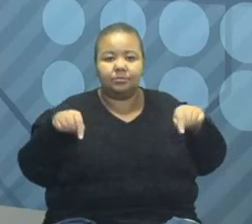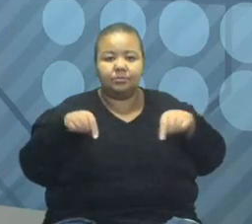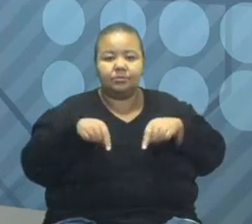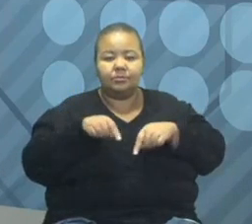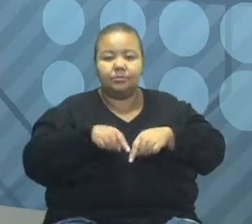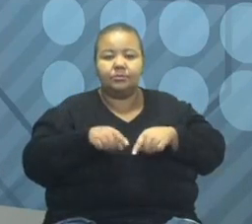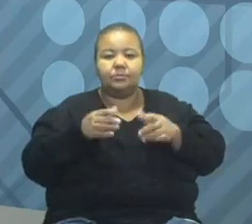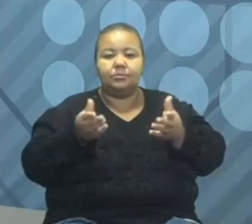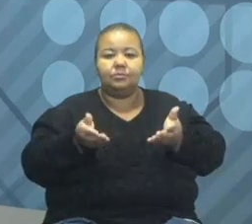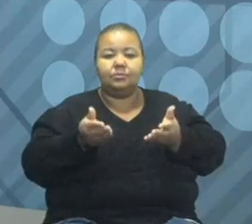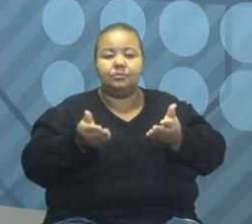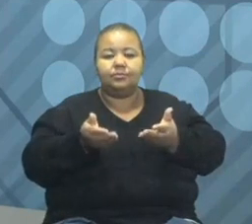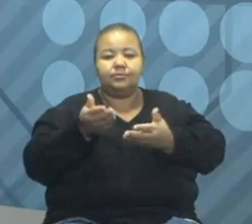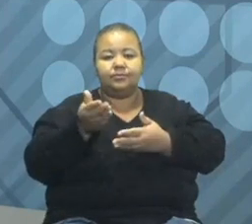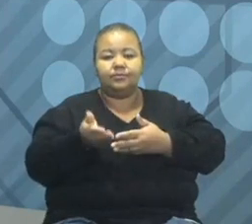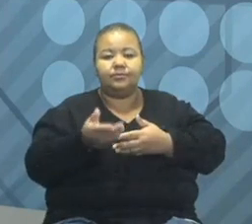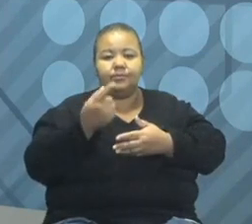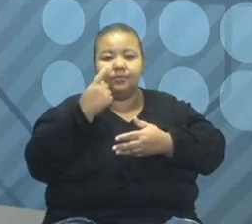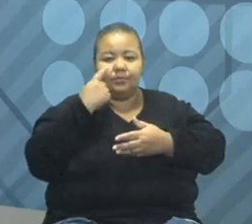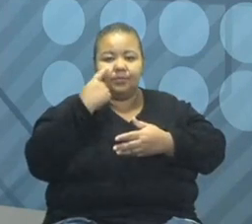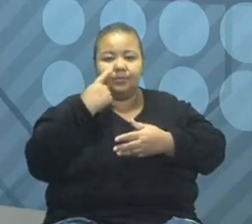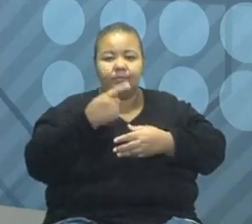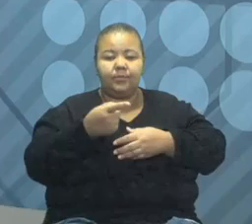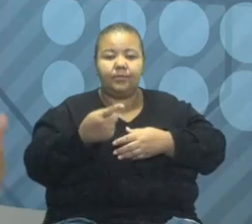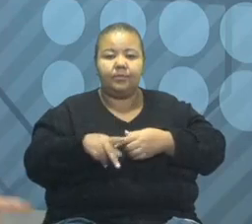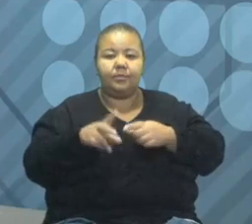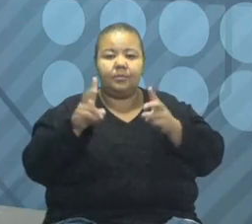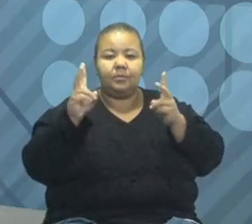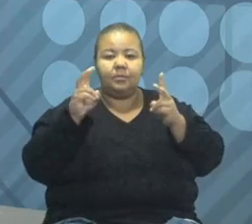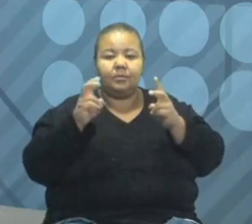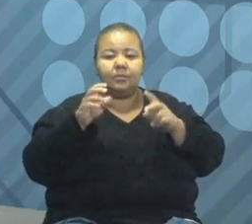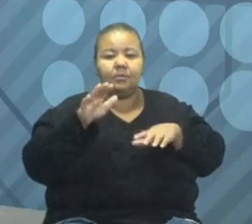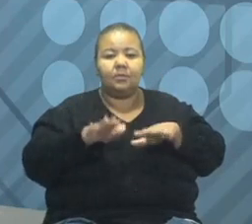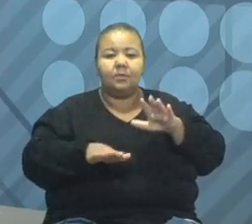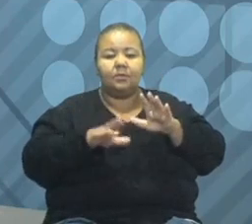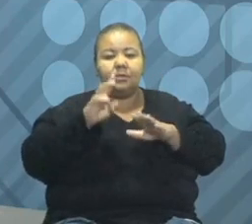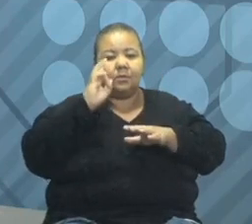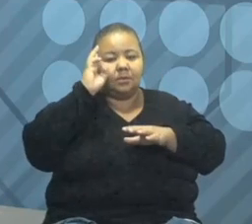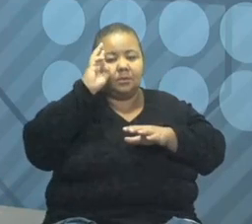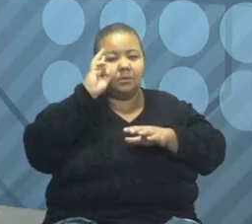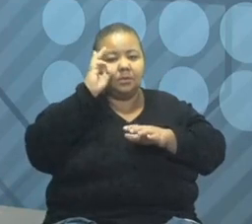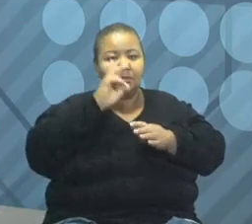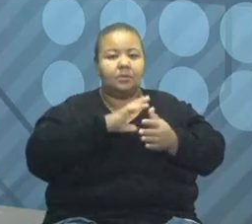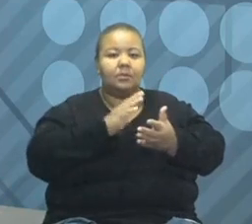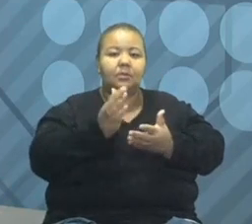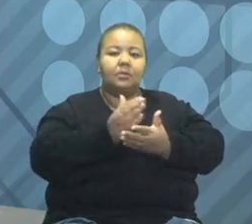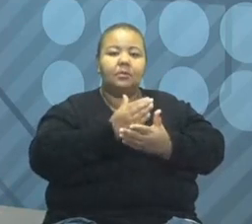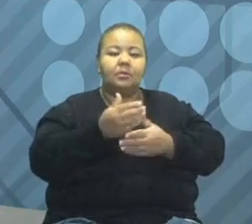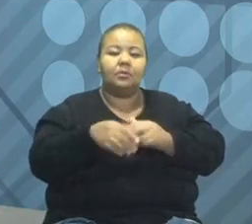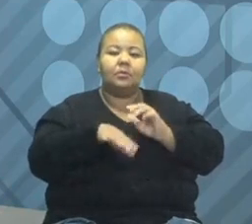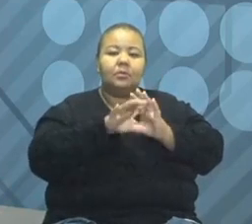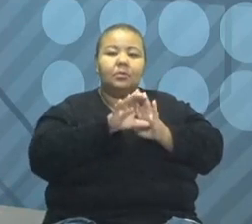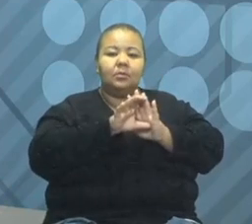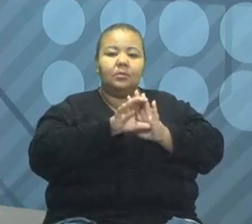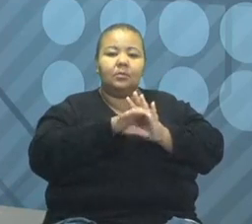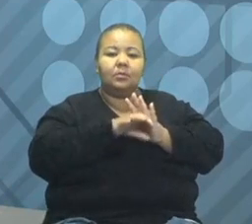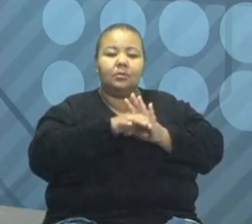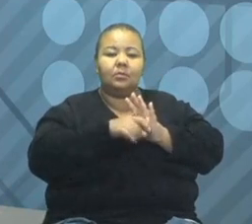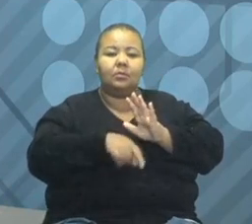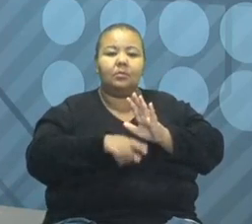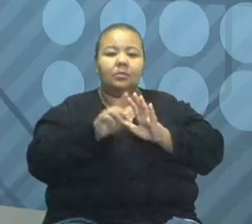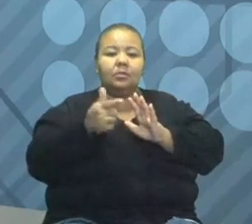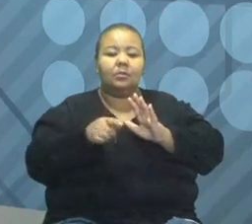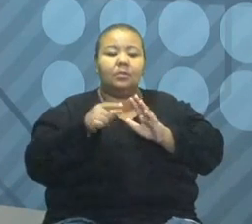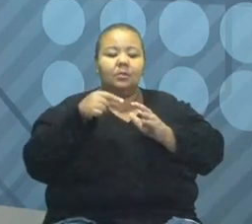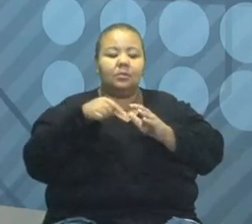você, a gente vai ver esses assuntos, às vezes relembrar alguns conceitos, mas com vistas a